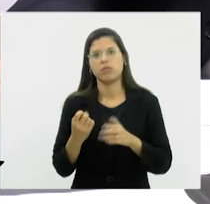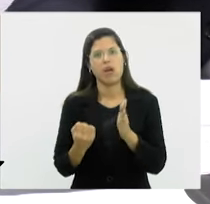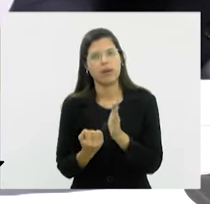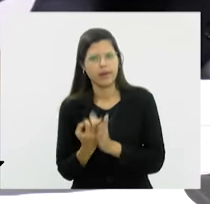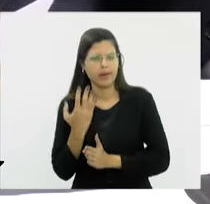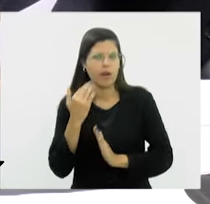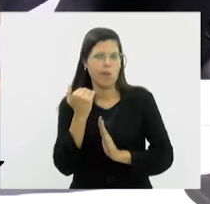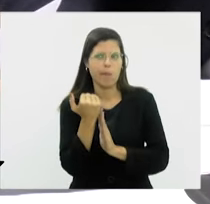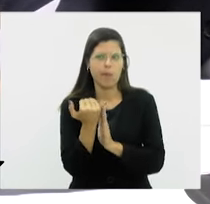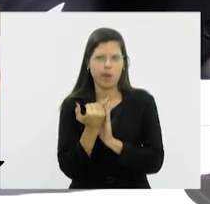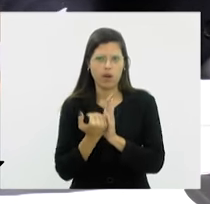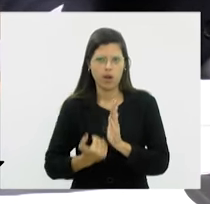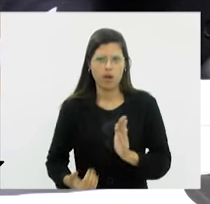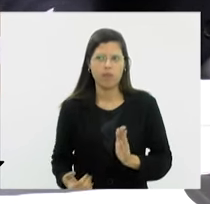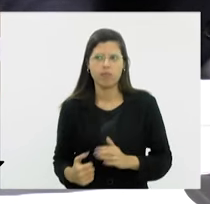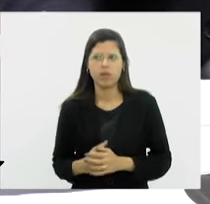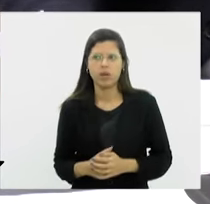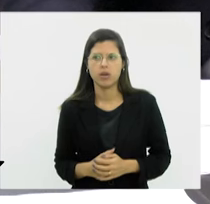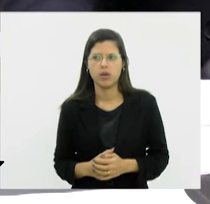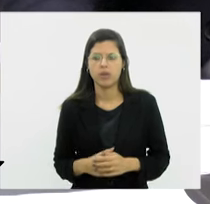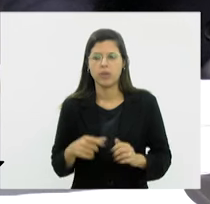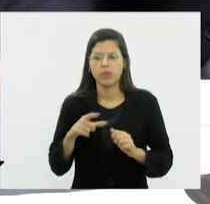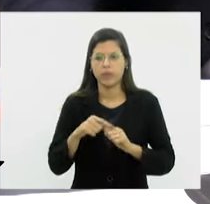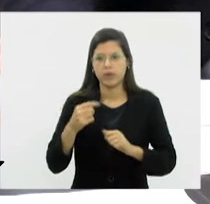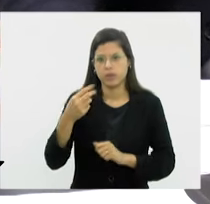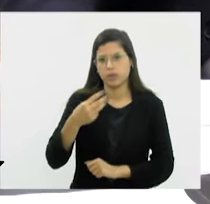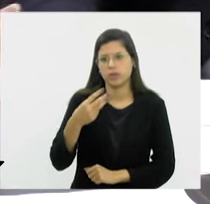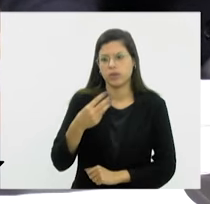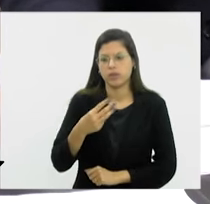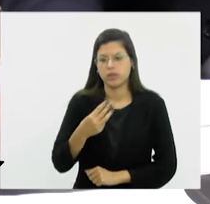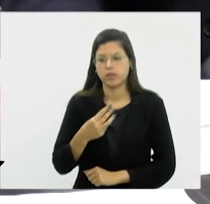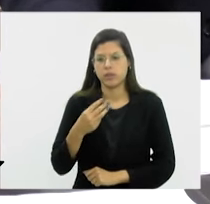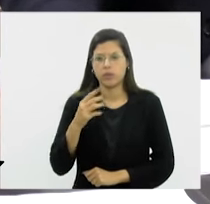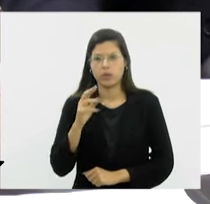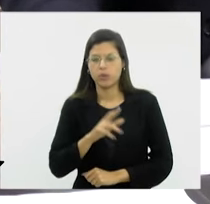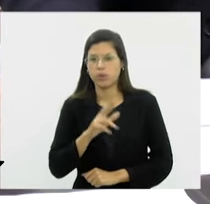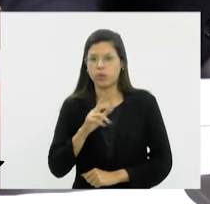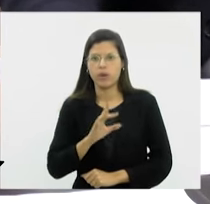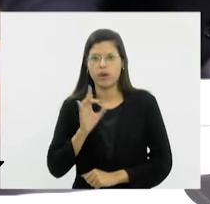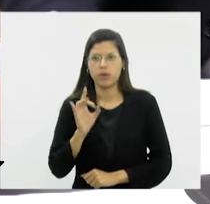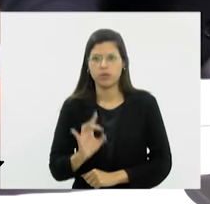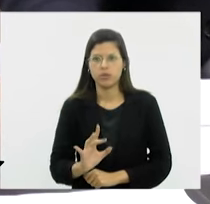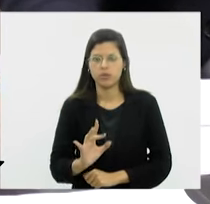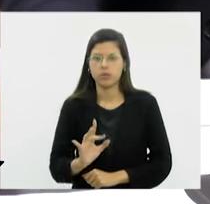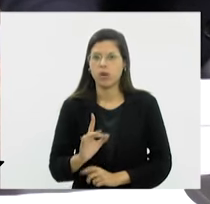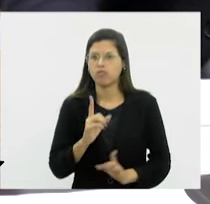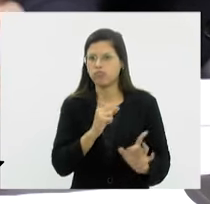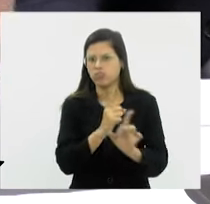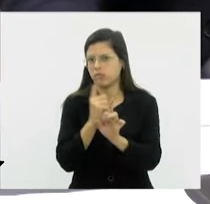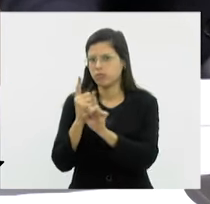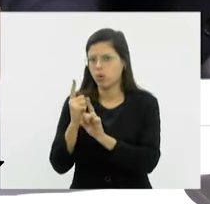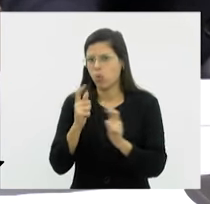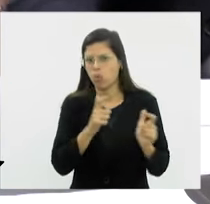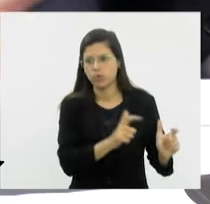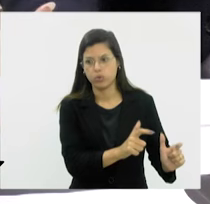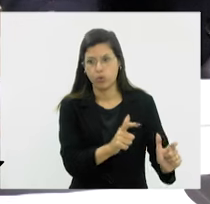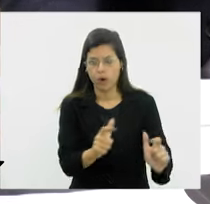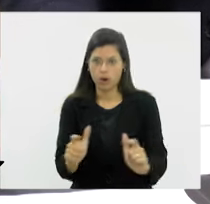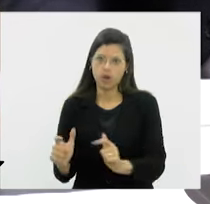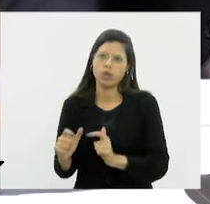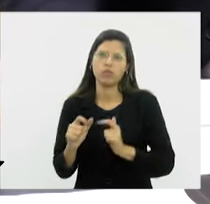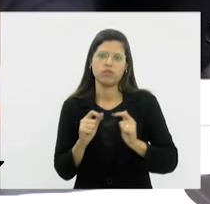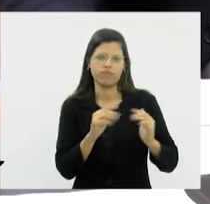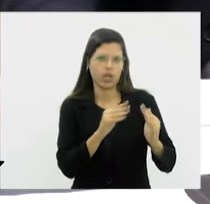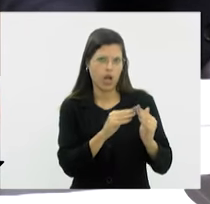programa, né? No artigo 3º, não é apenas identificar os imóveis onde possam